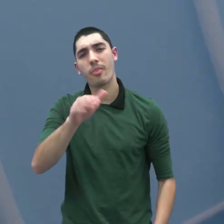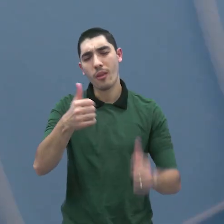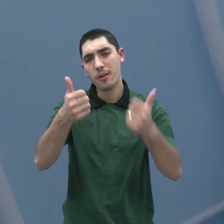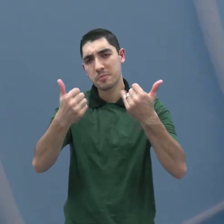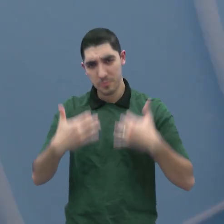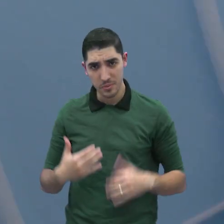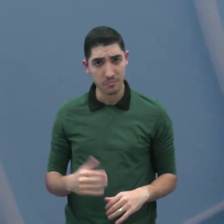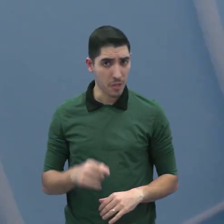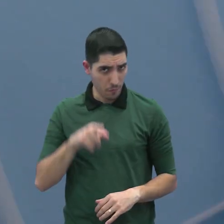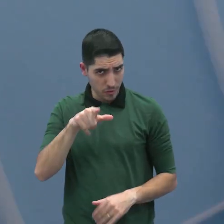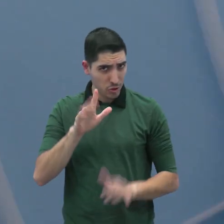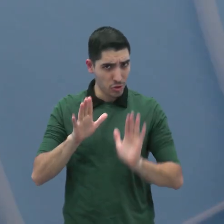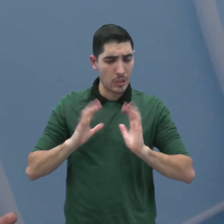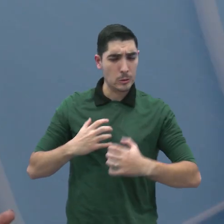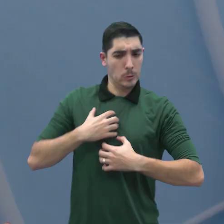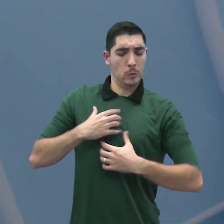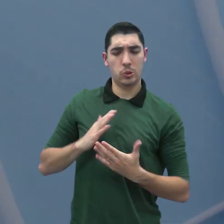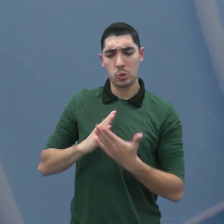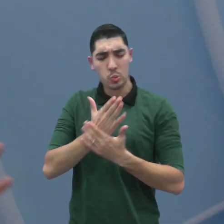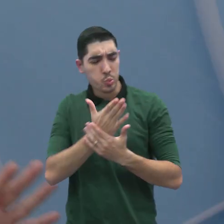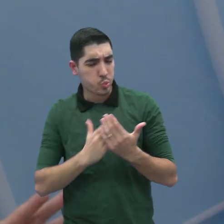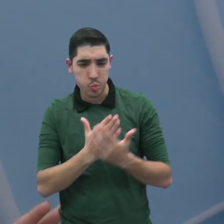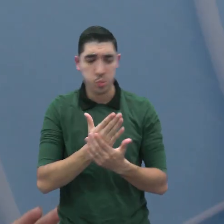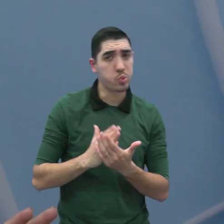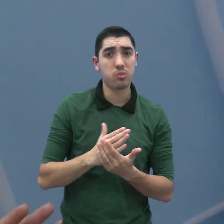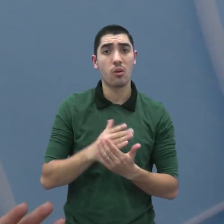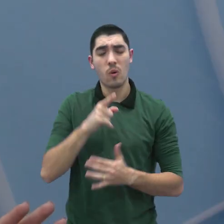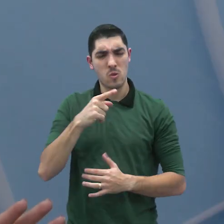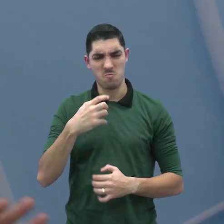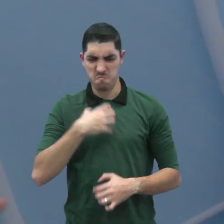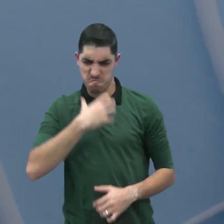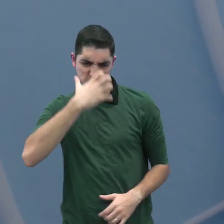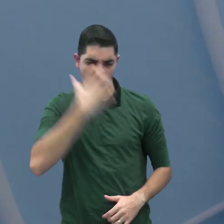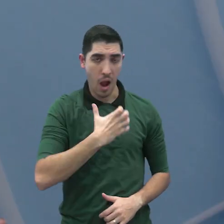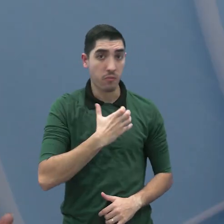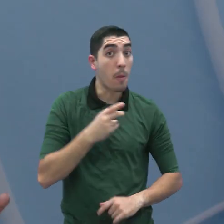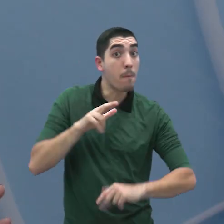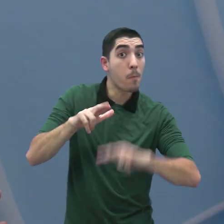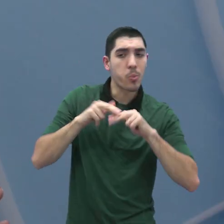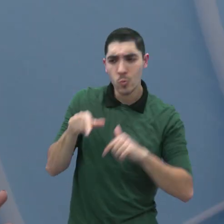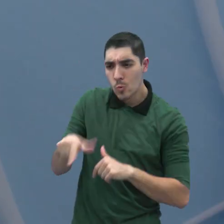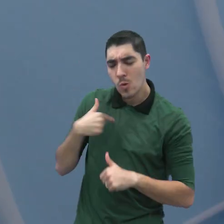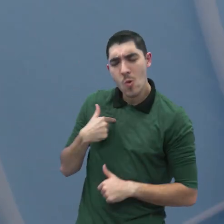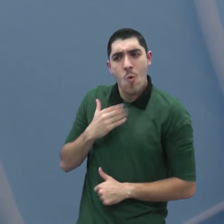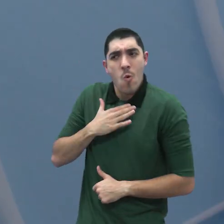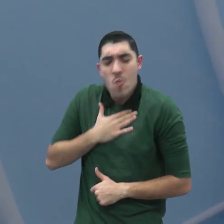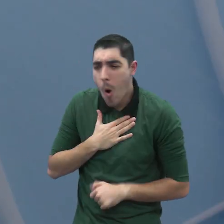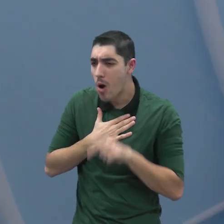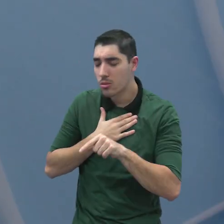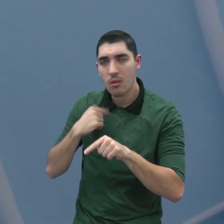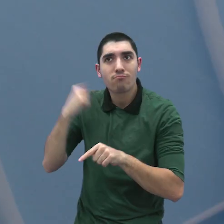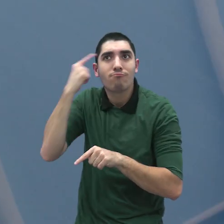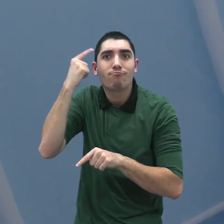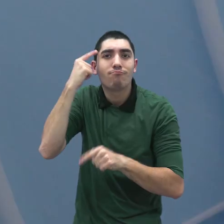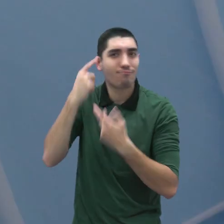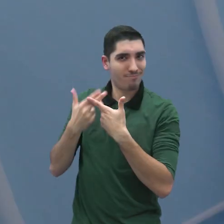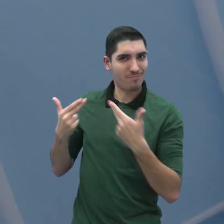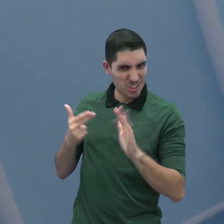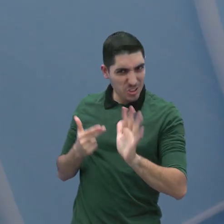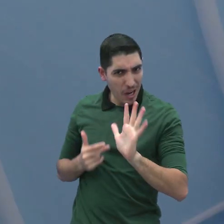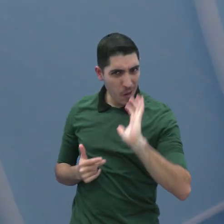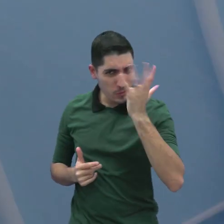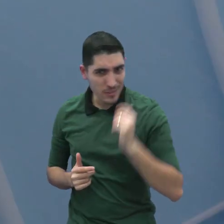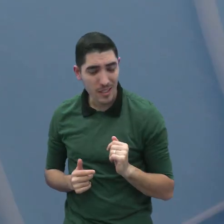aí, você já perdeu o seu sono, mudou o seu humor ou fez loucuras por conta de uma paixão? E quando